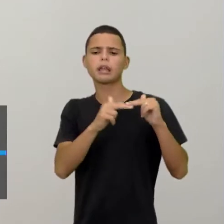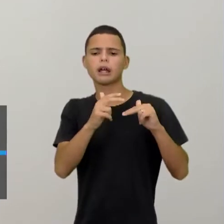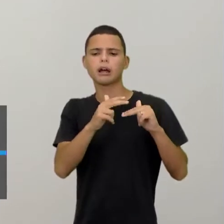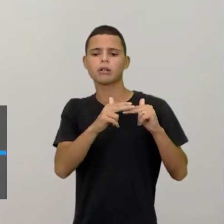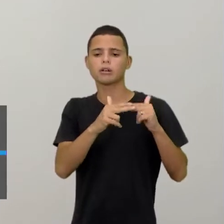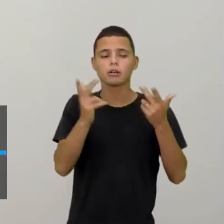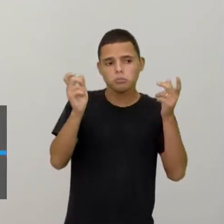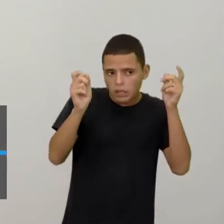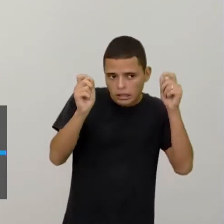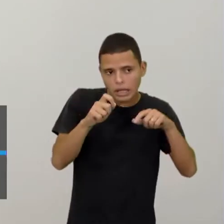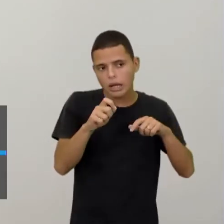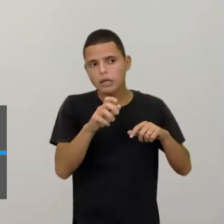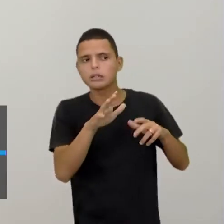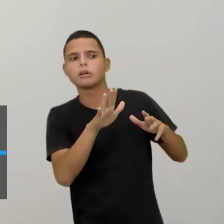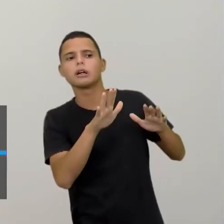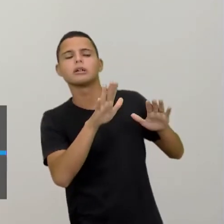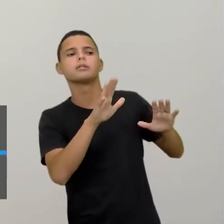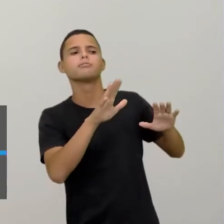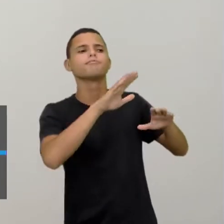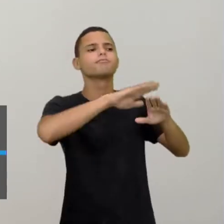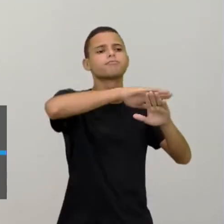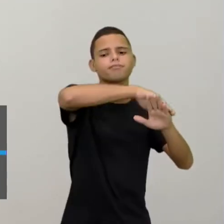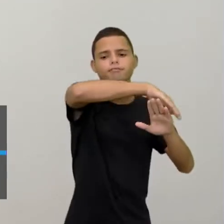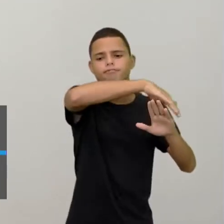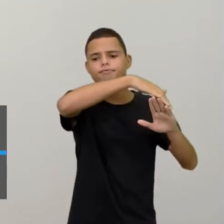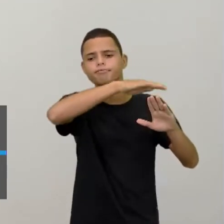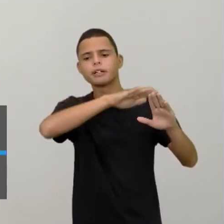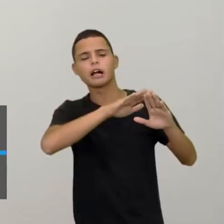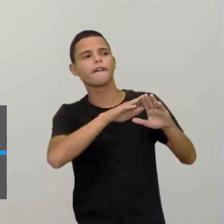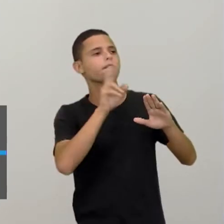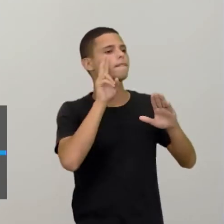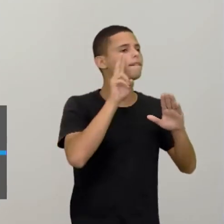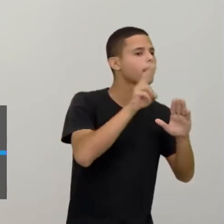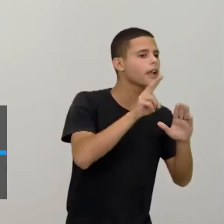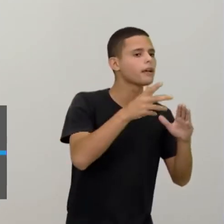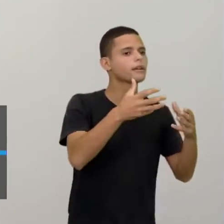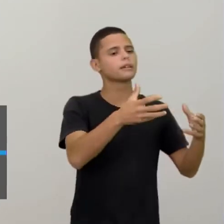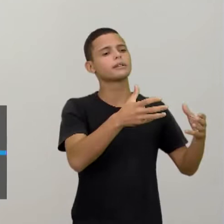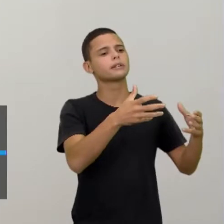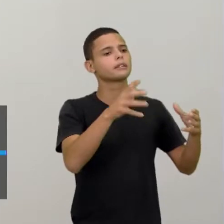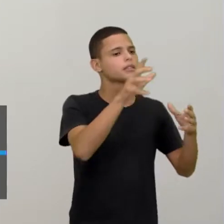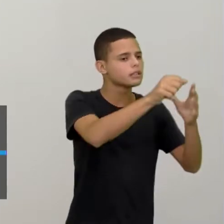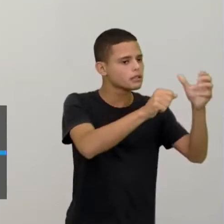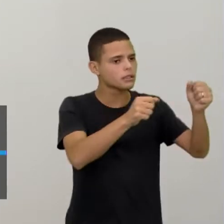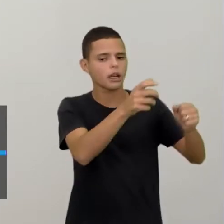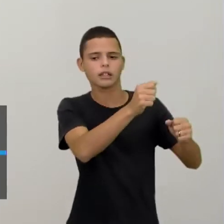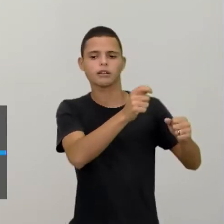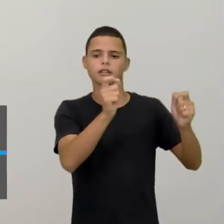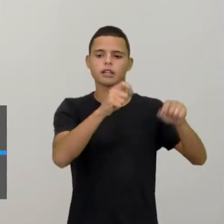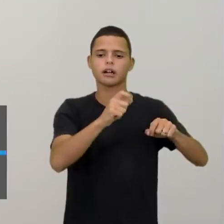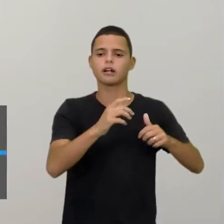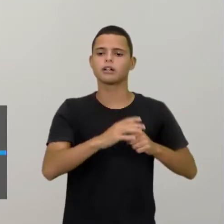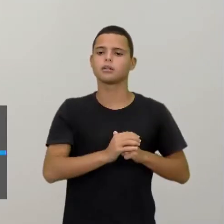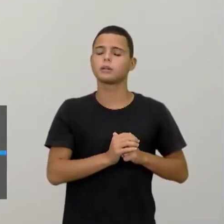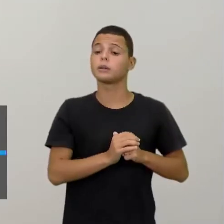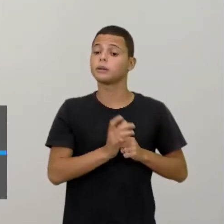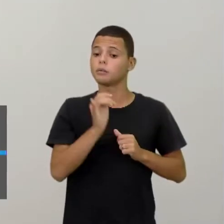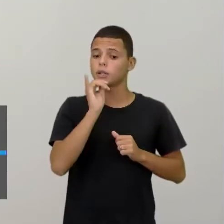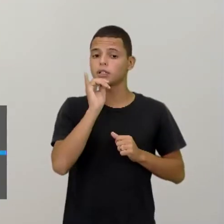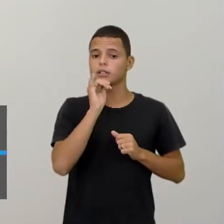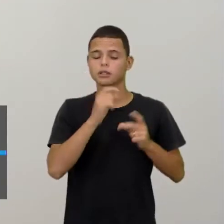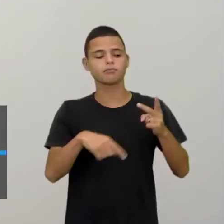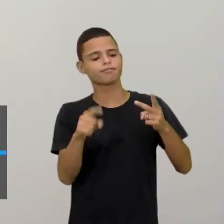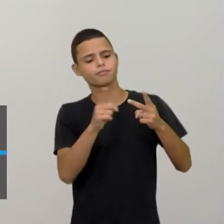são palpáveis, né? Você consegue tocá-las. Isso é um patrimônio material. Agora, vamos pensar um patrimônio